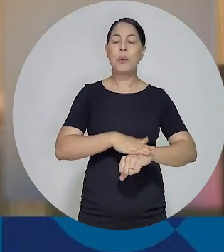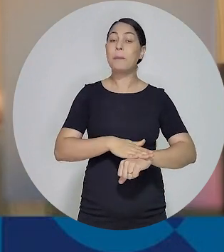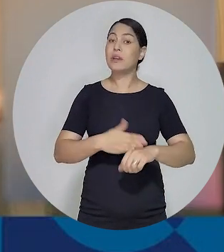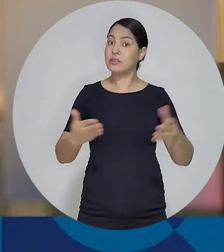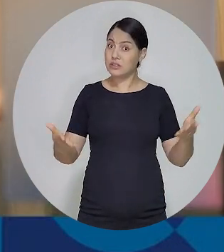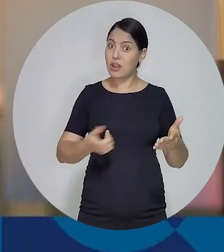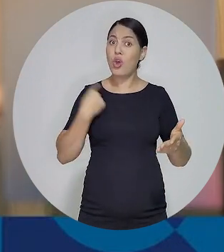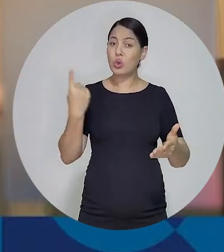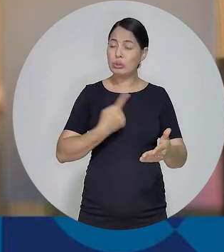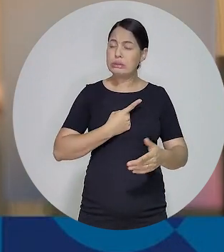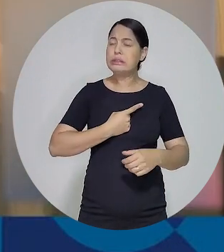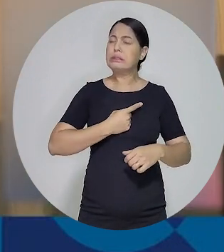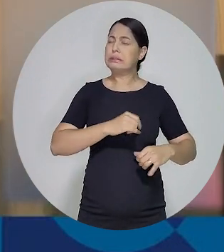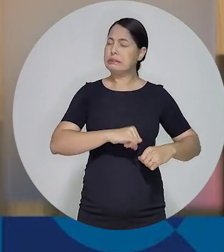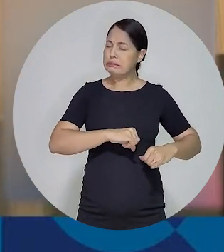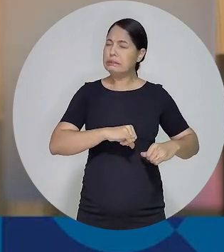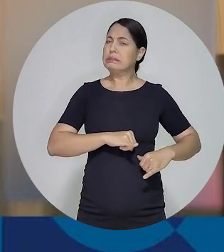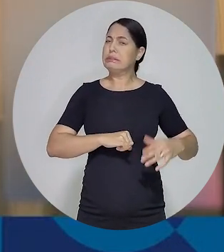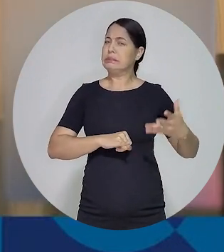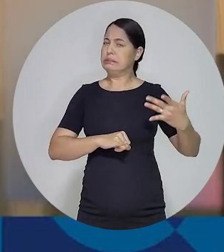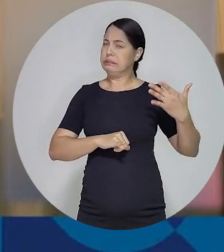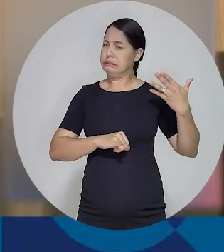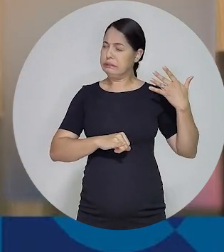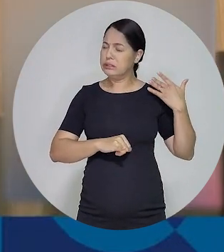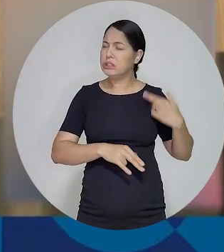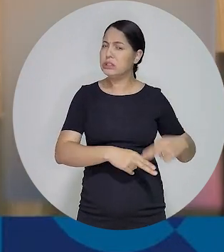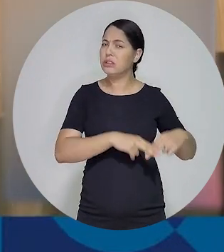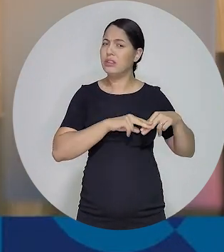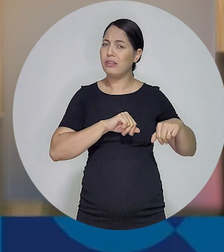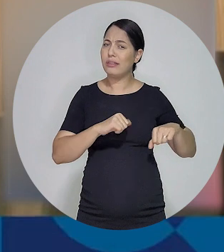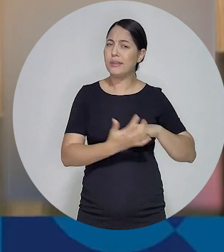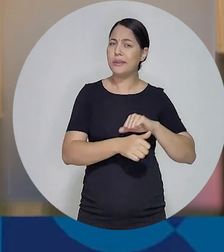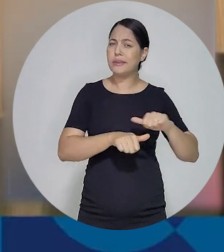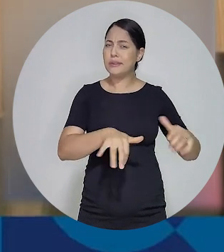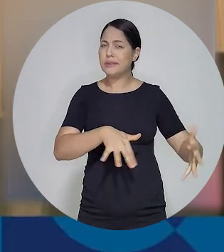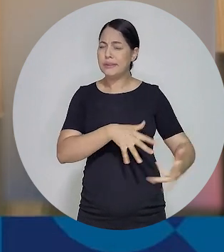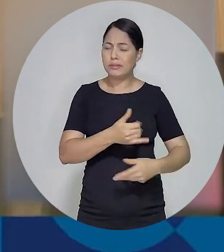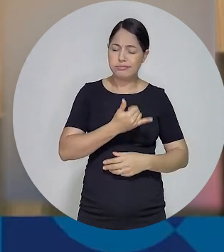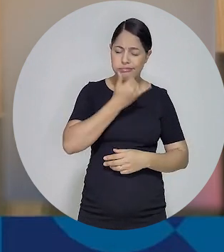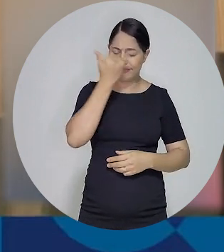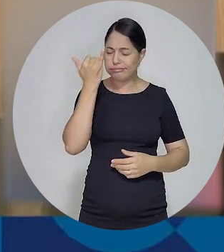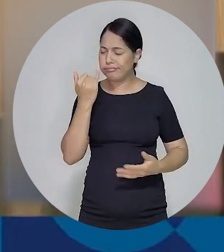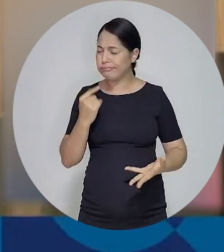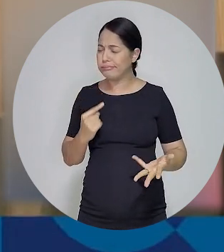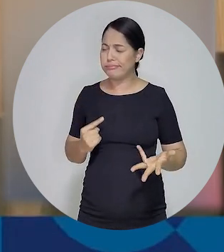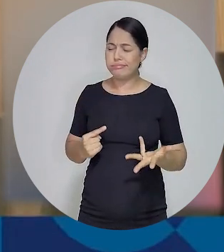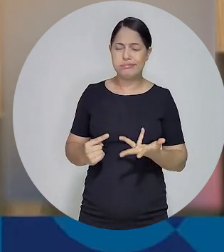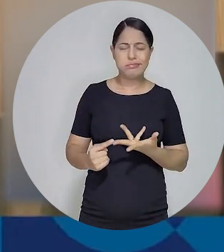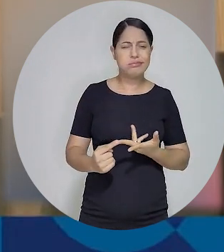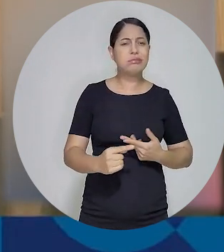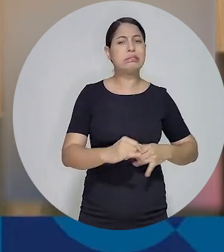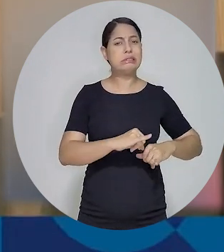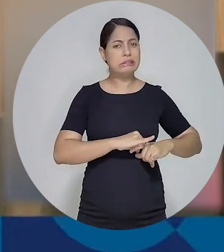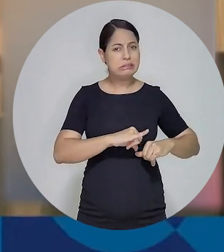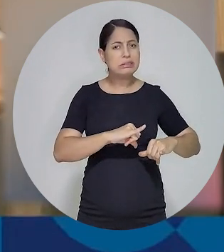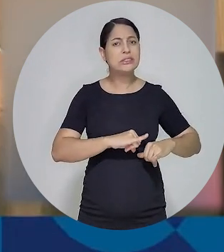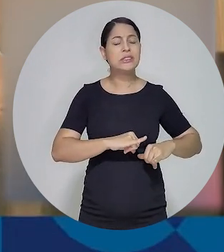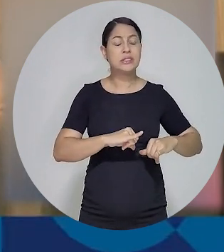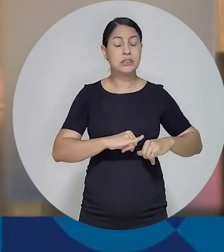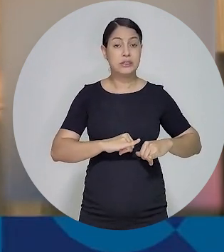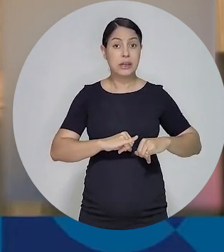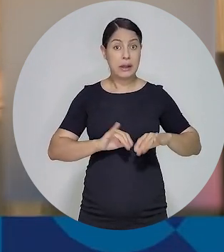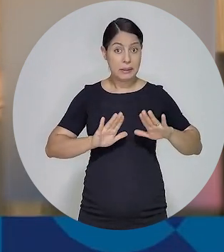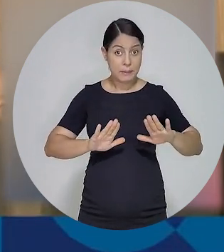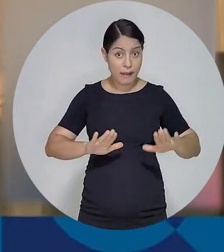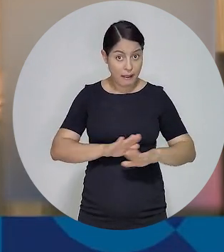advocacia, após todos os dramas que vivemos pela malfadada pandemia que